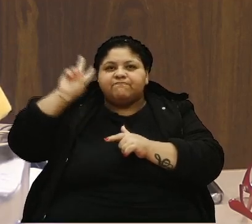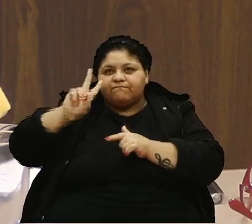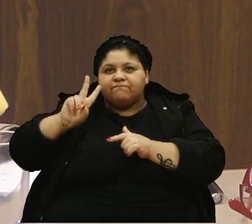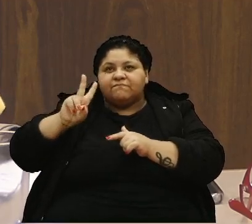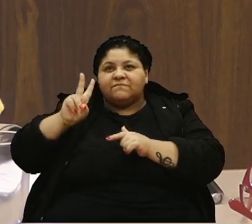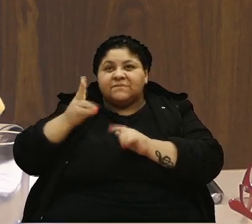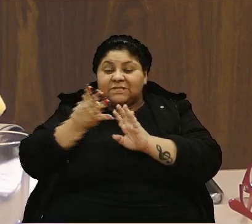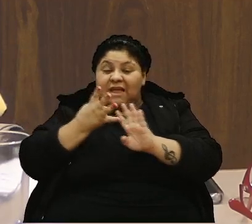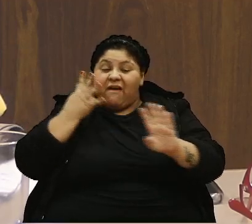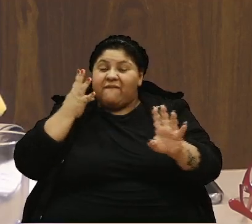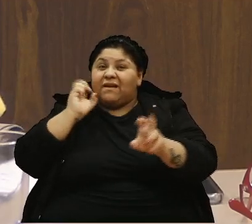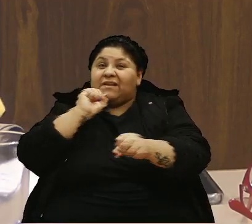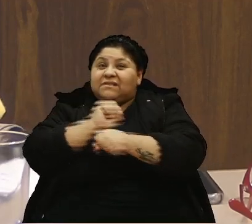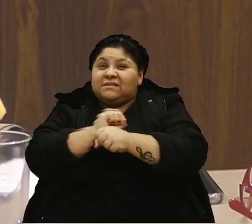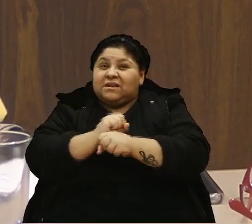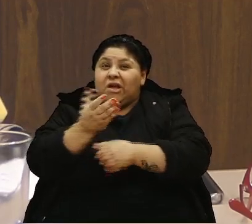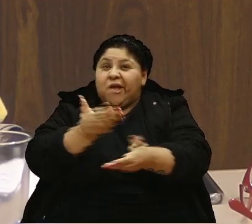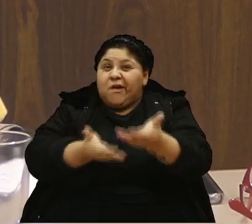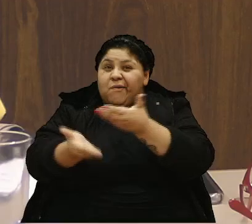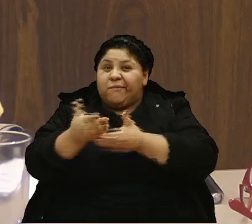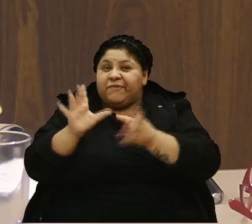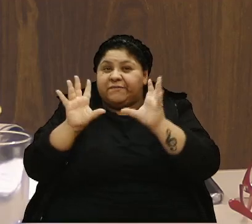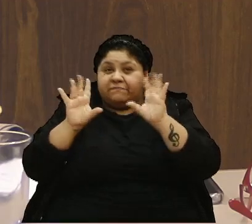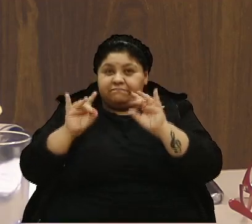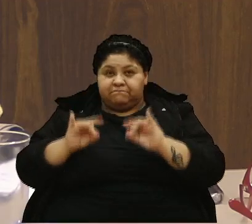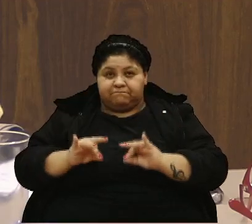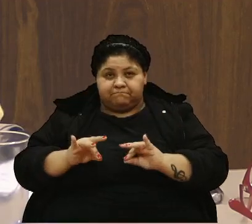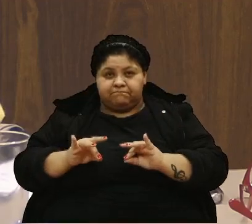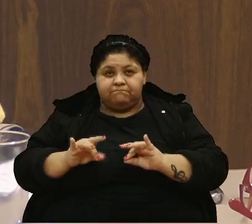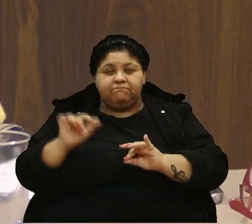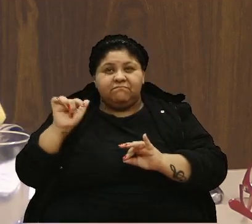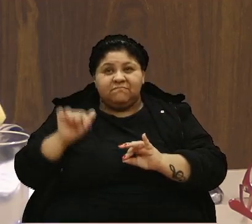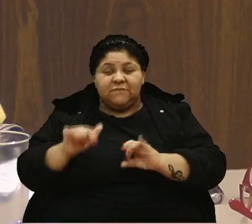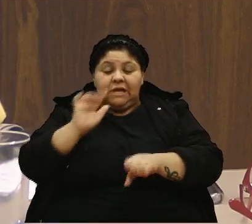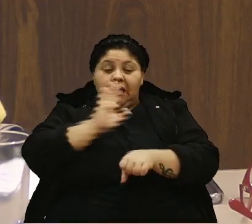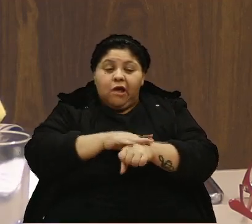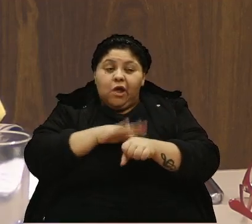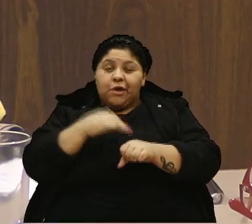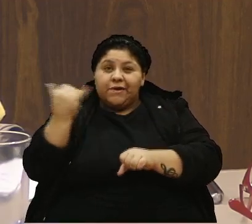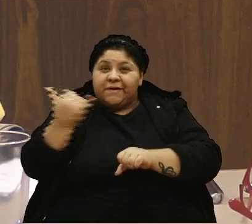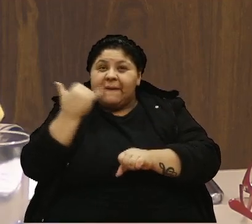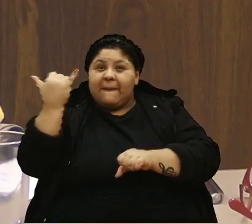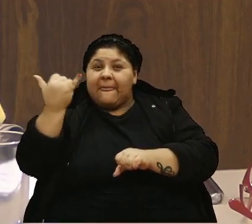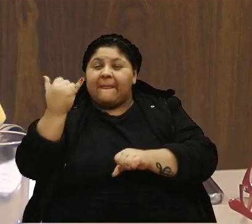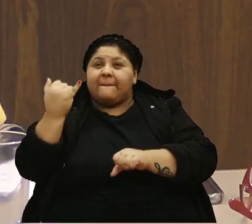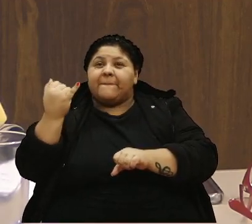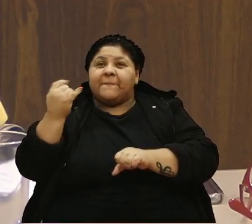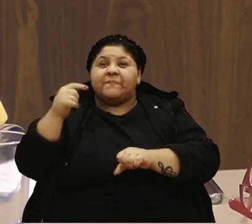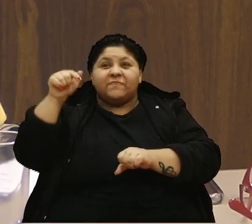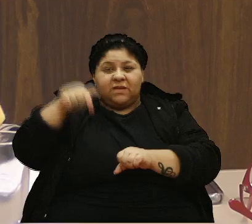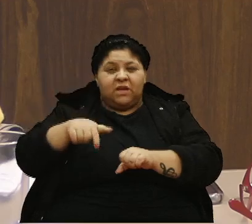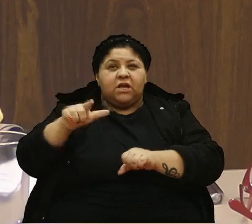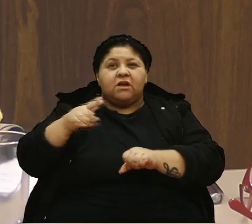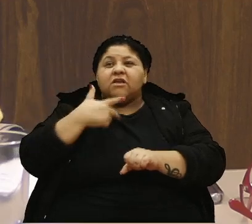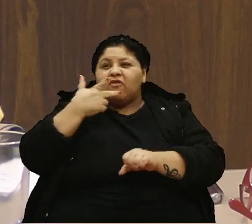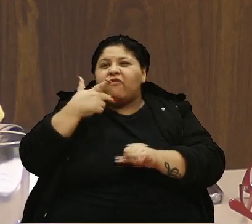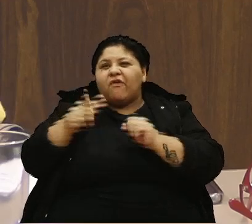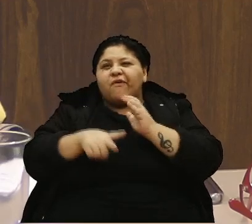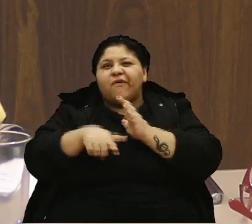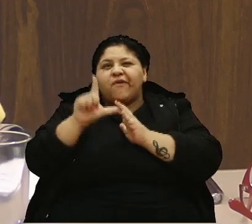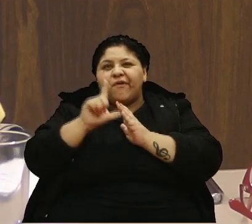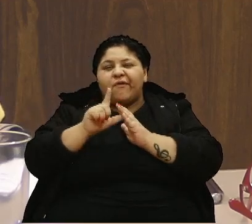fila de espera para consultas especializadas, que vem num momento muito oportuno, tendo em vista que eu citei antes,